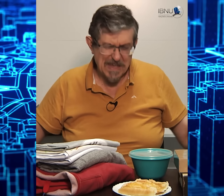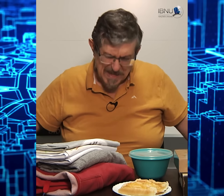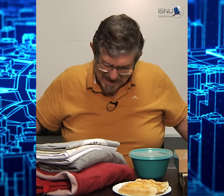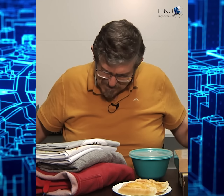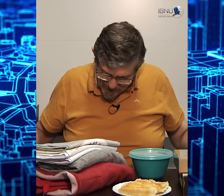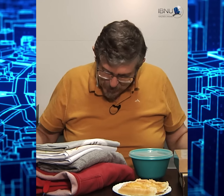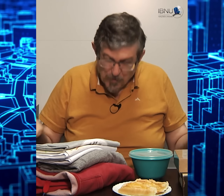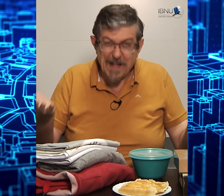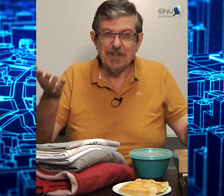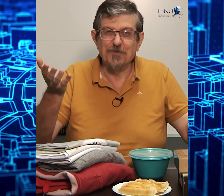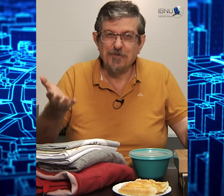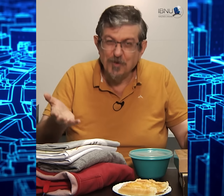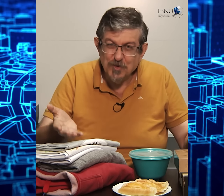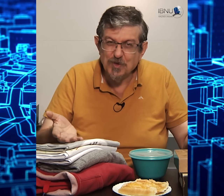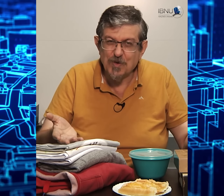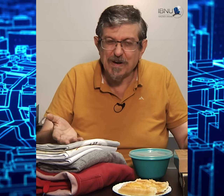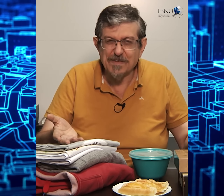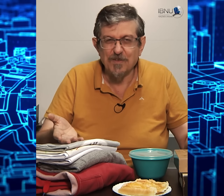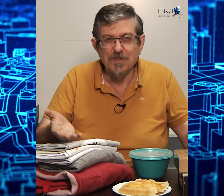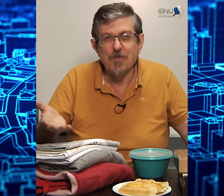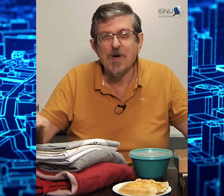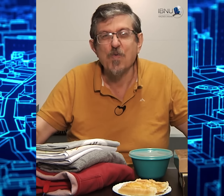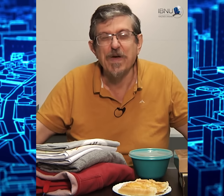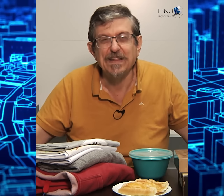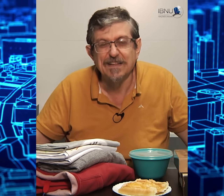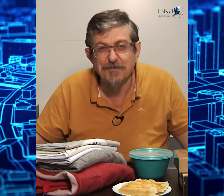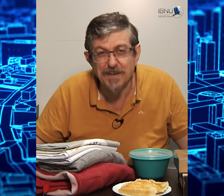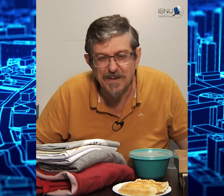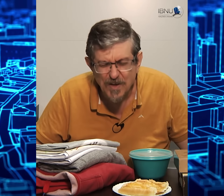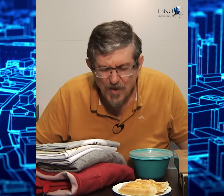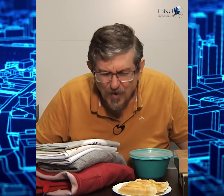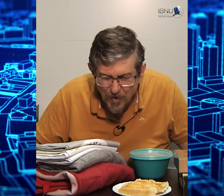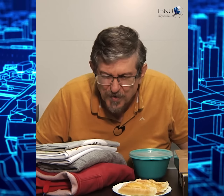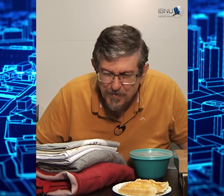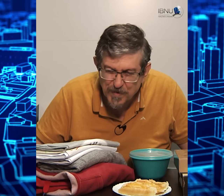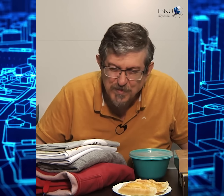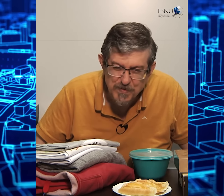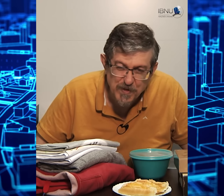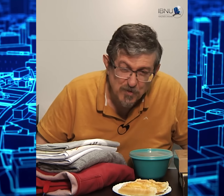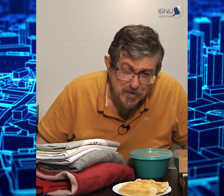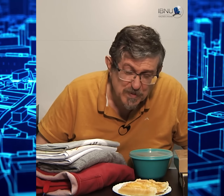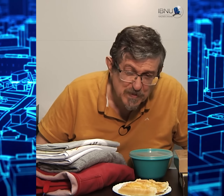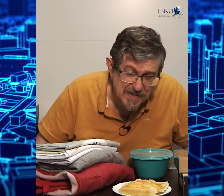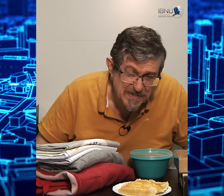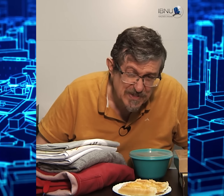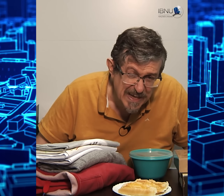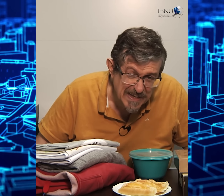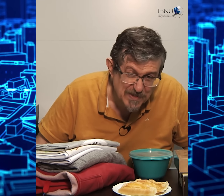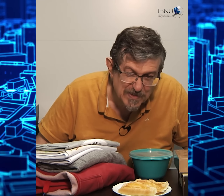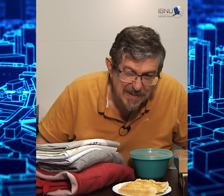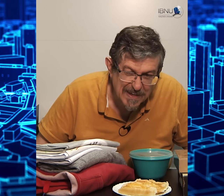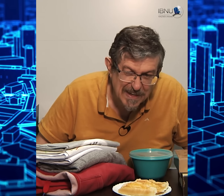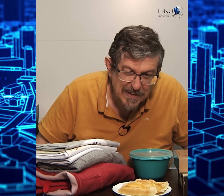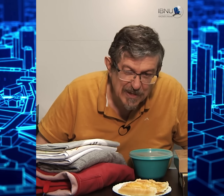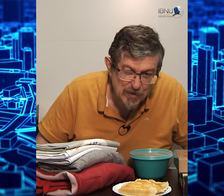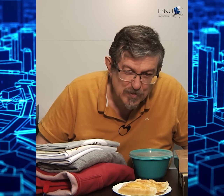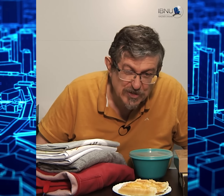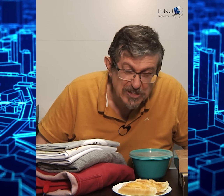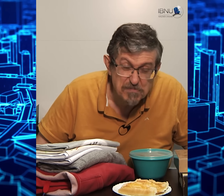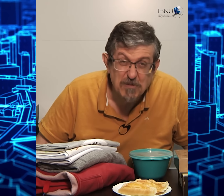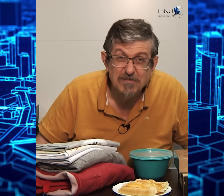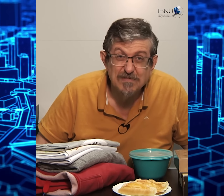pessoa, abençoada do fundo do coração, não aguenta ver órfãos, viúvas, gente